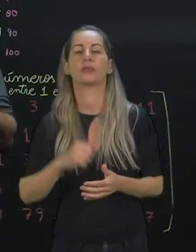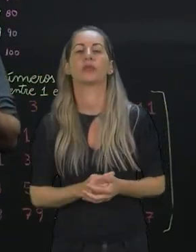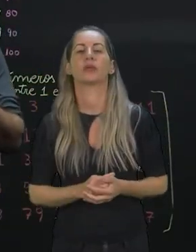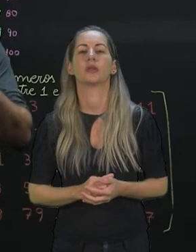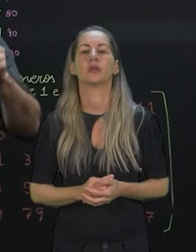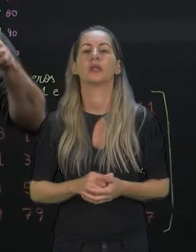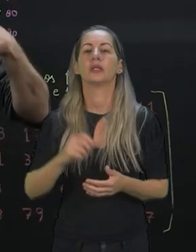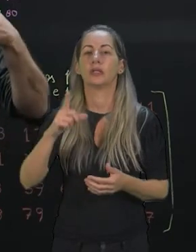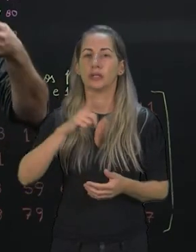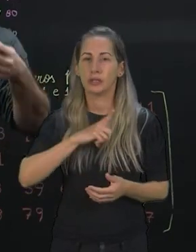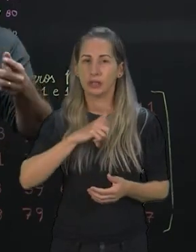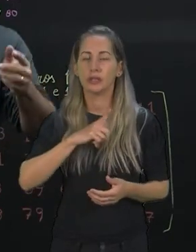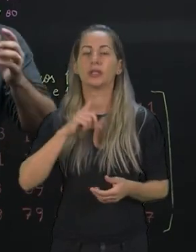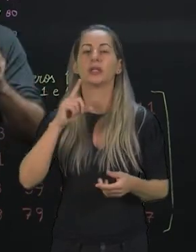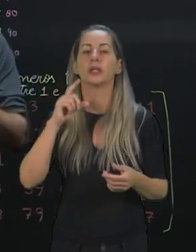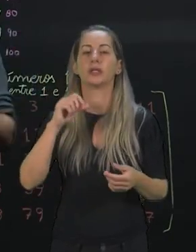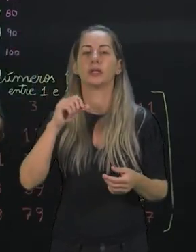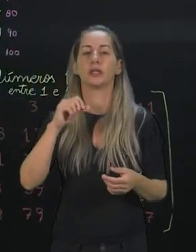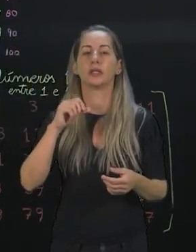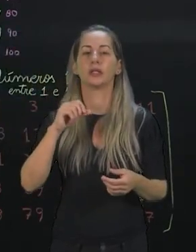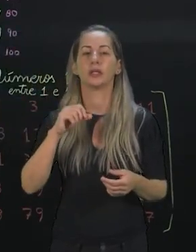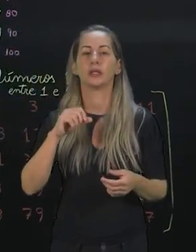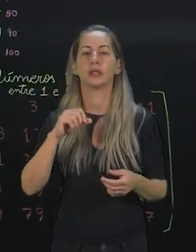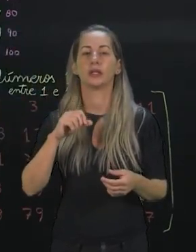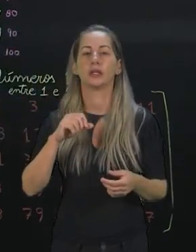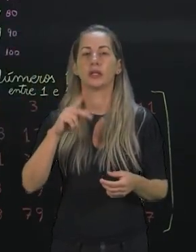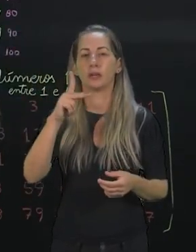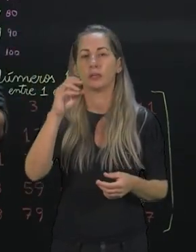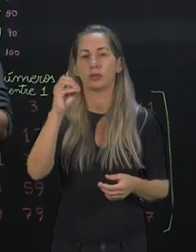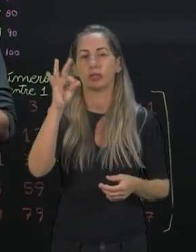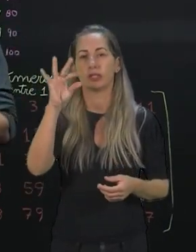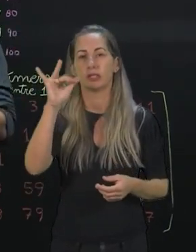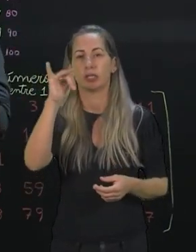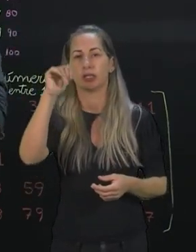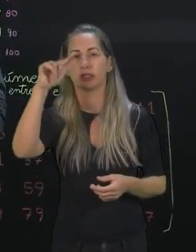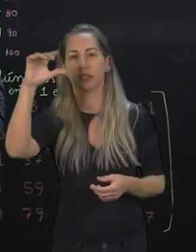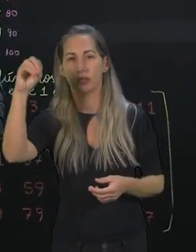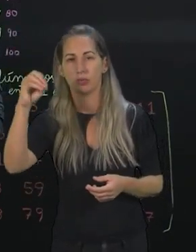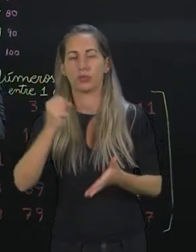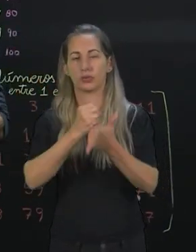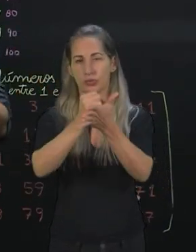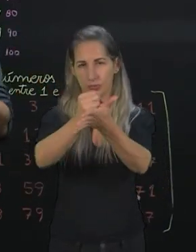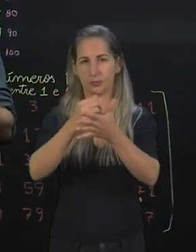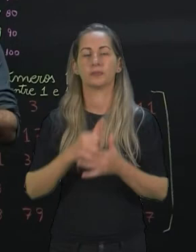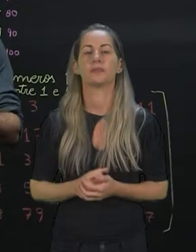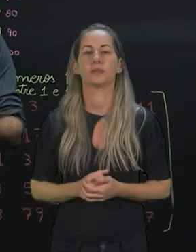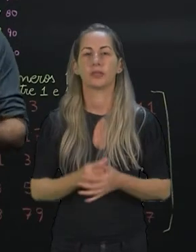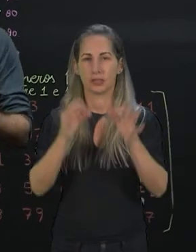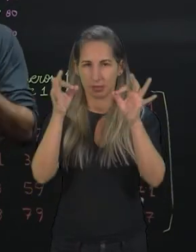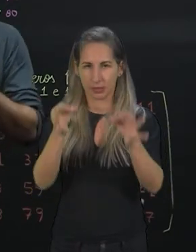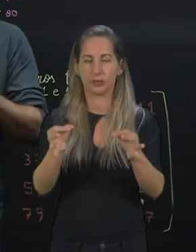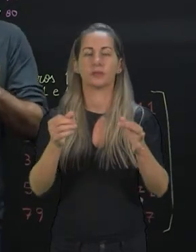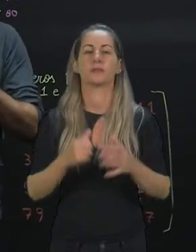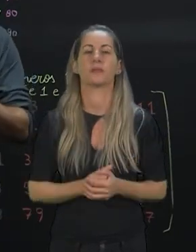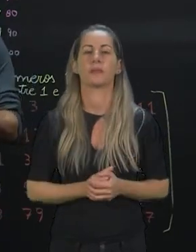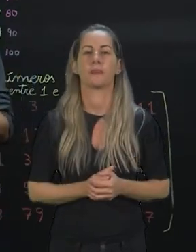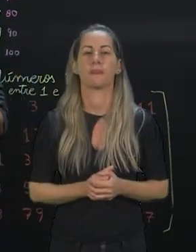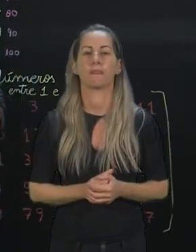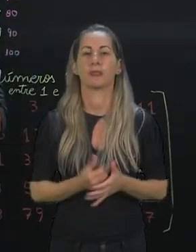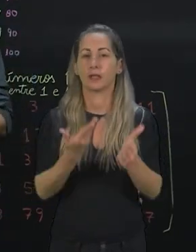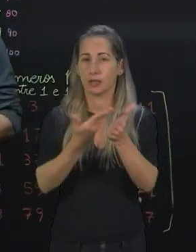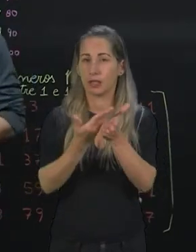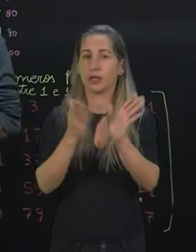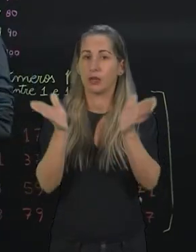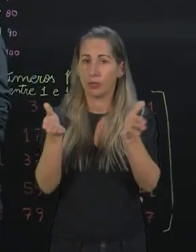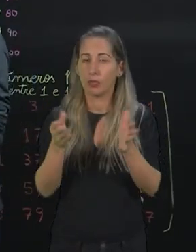vai utilizar também, inclusive, a potenciação para ajudar durante esse assunto. Legal, pessoal? Então, nessa aula,